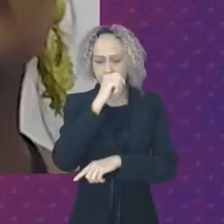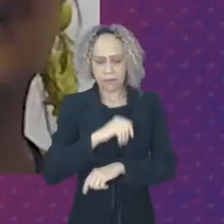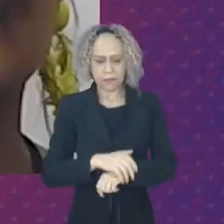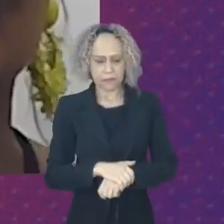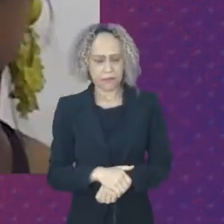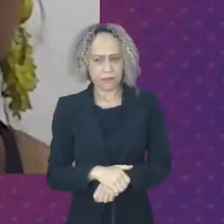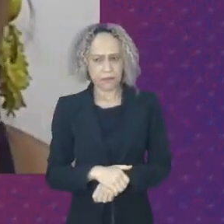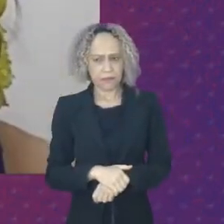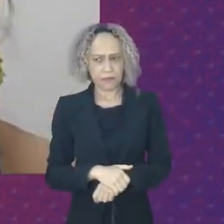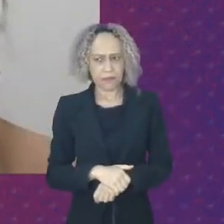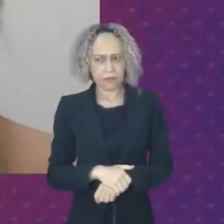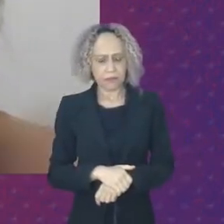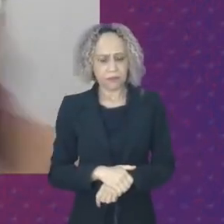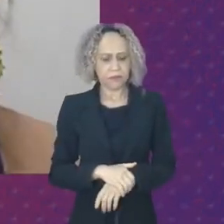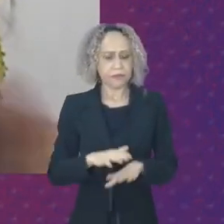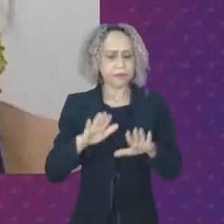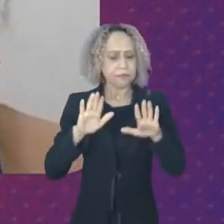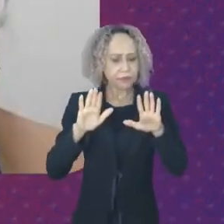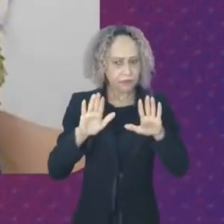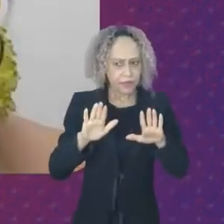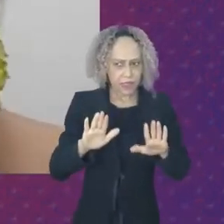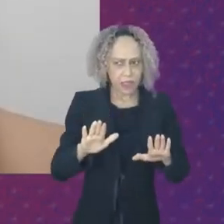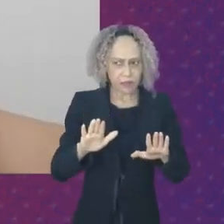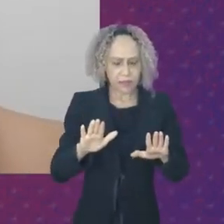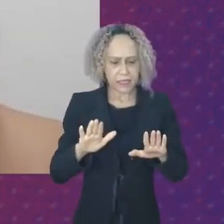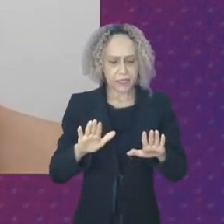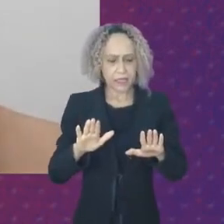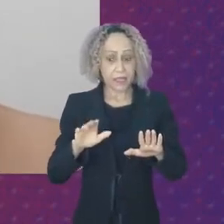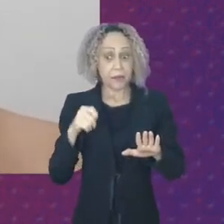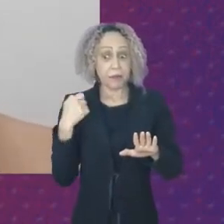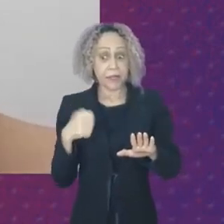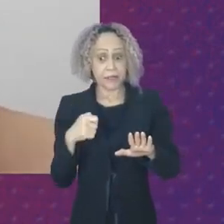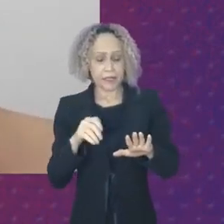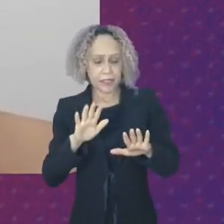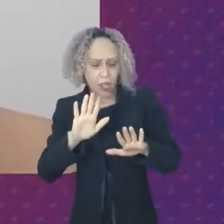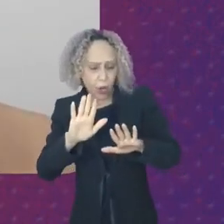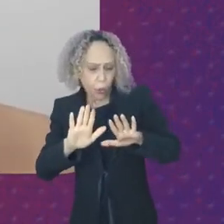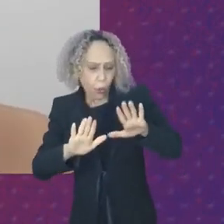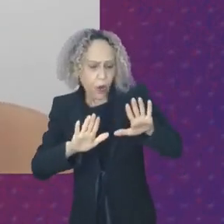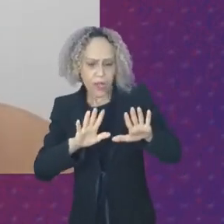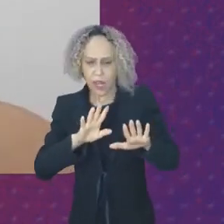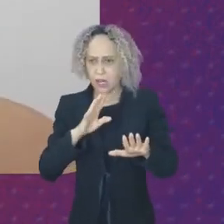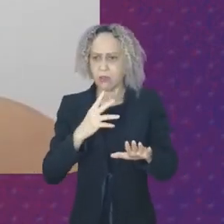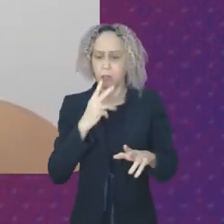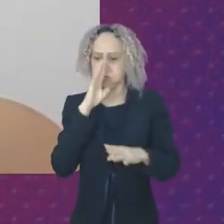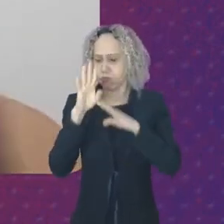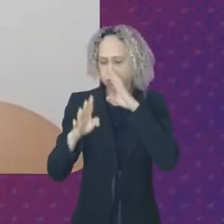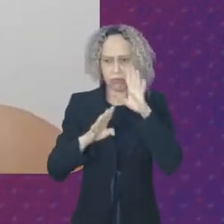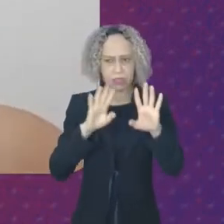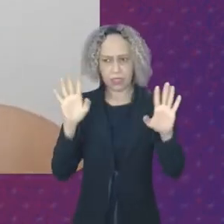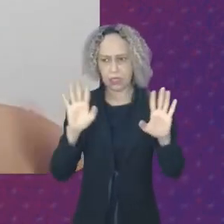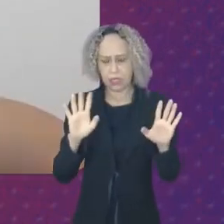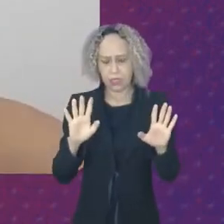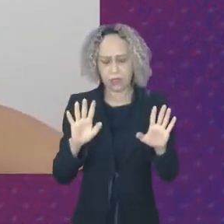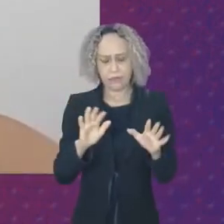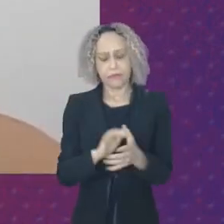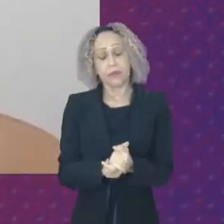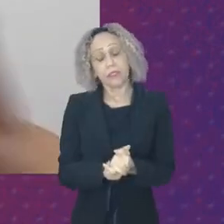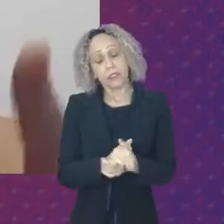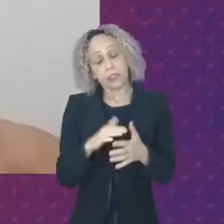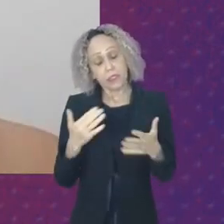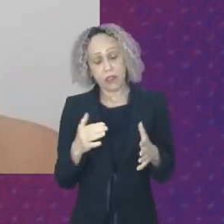como algo que transpareça de forma arrogante, as pessoas utilizam outros arquétipos